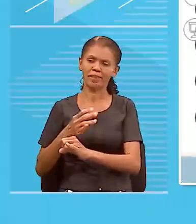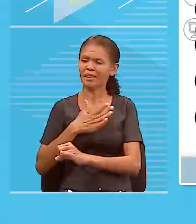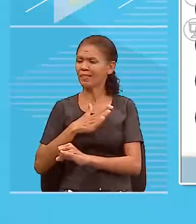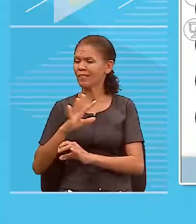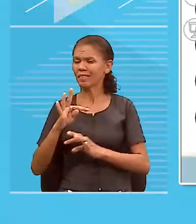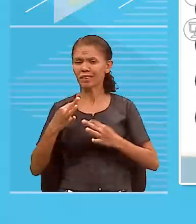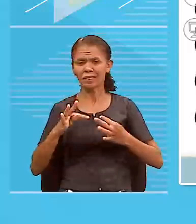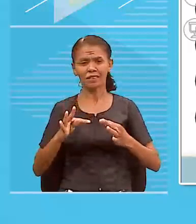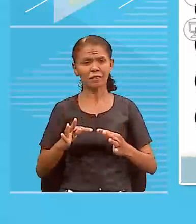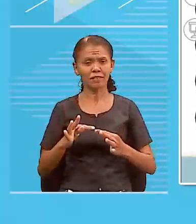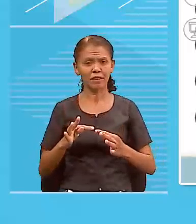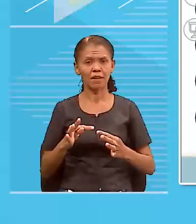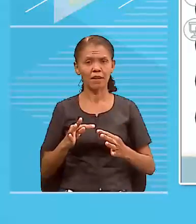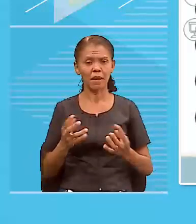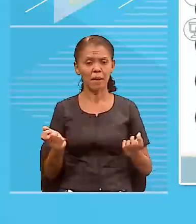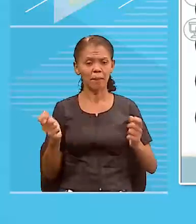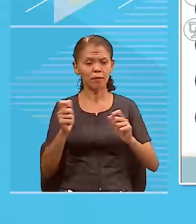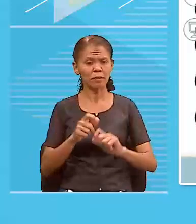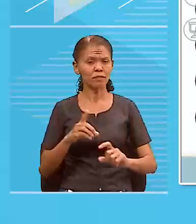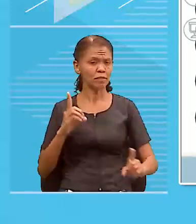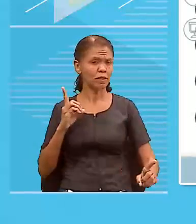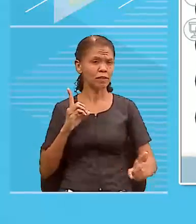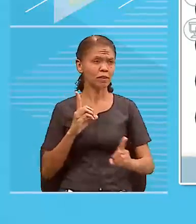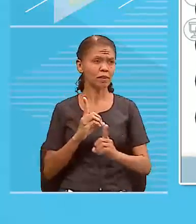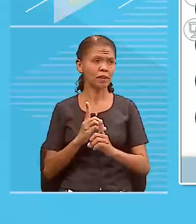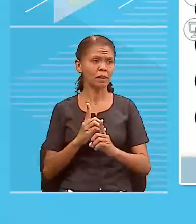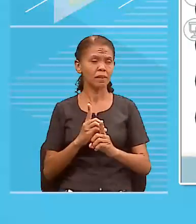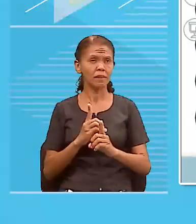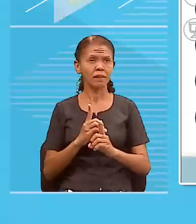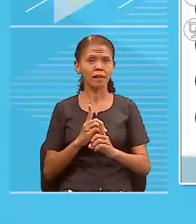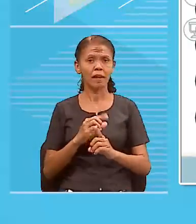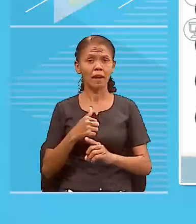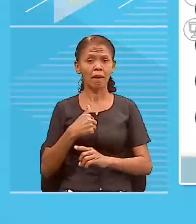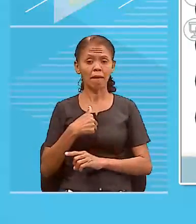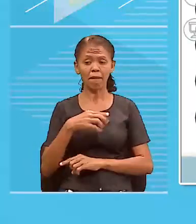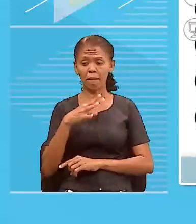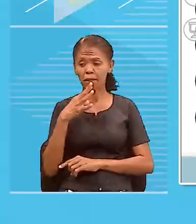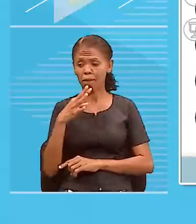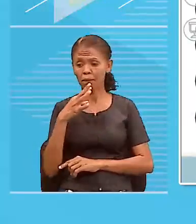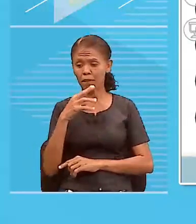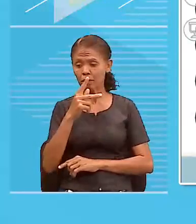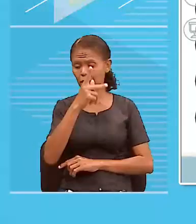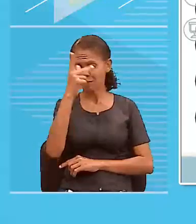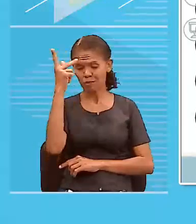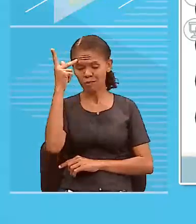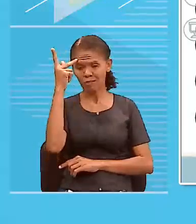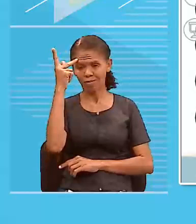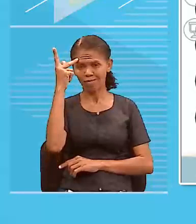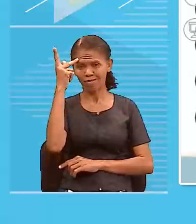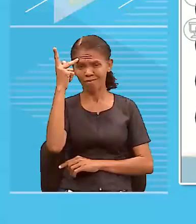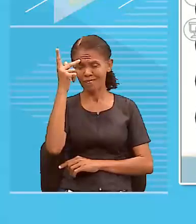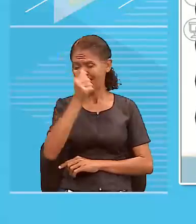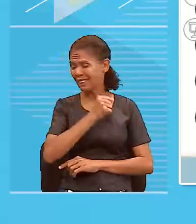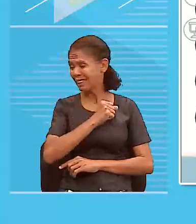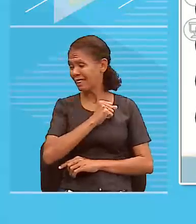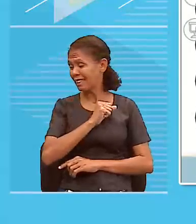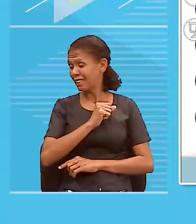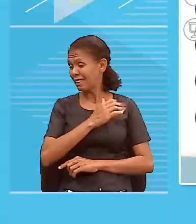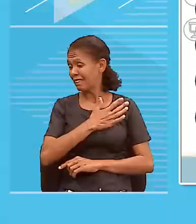é possível eu conheço eu conheço pessoas que são assim elas não suportam tecnologia